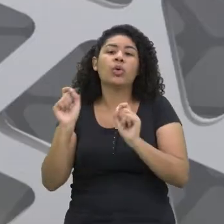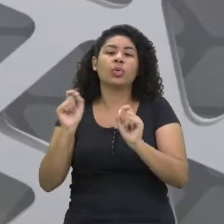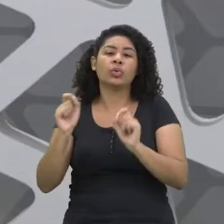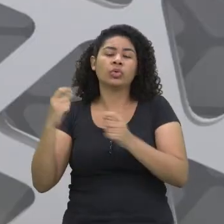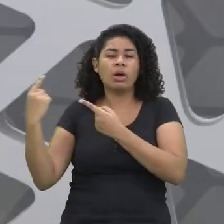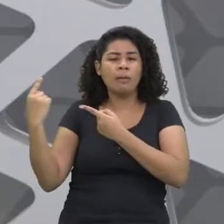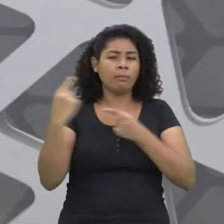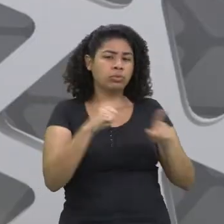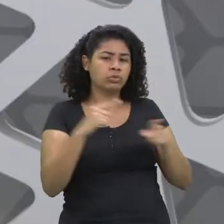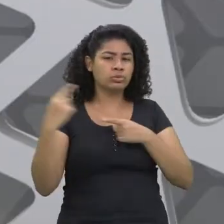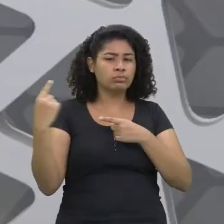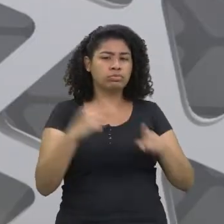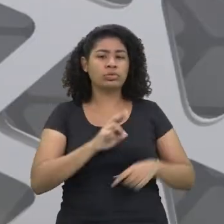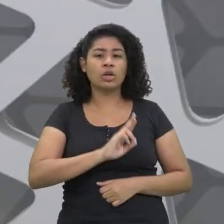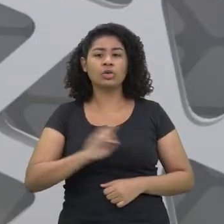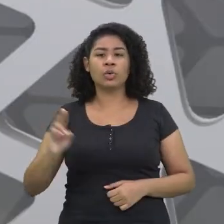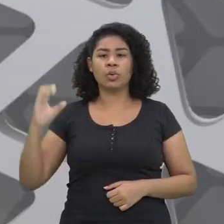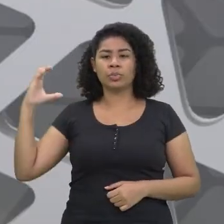que vai ser chamada de